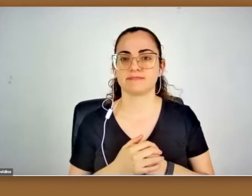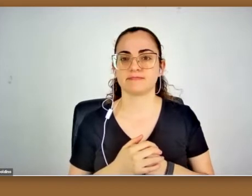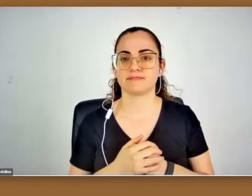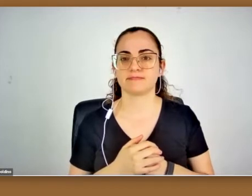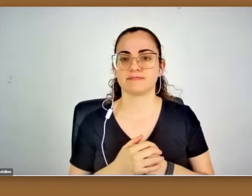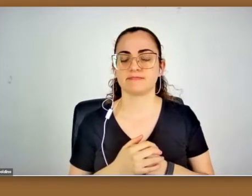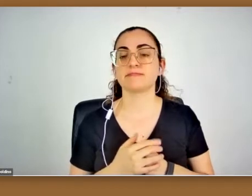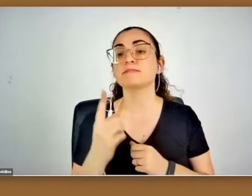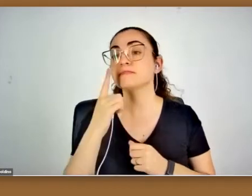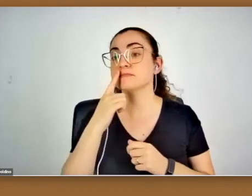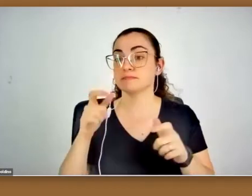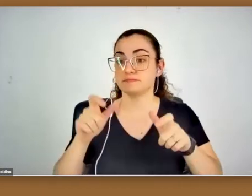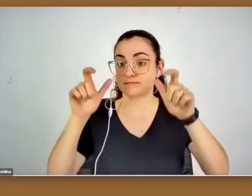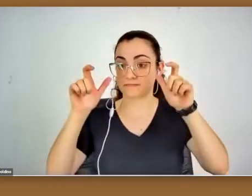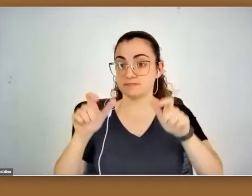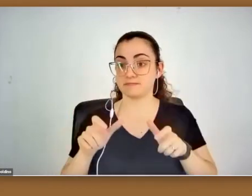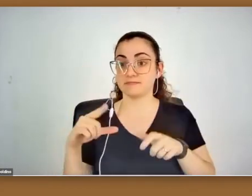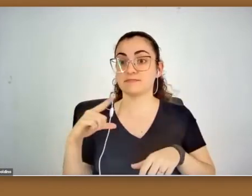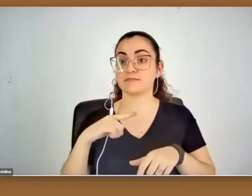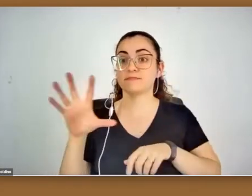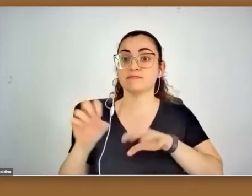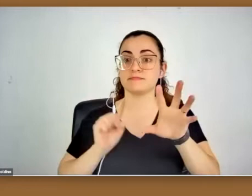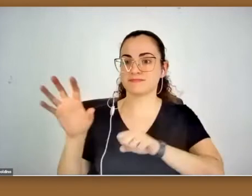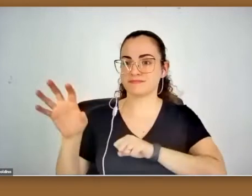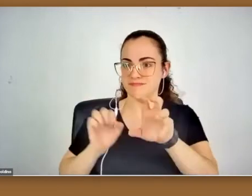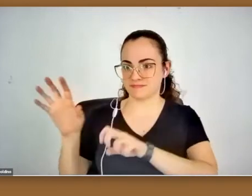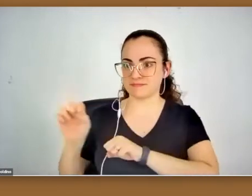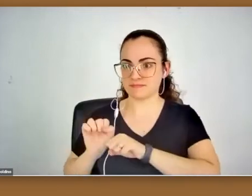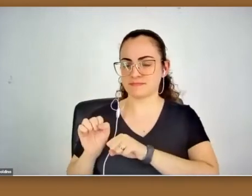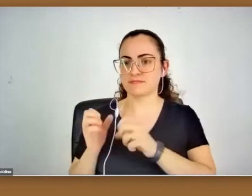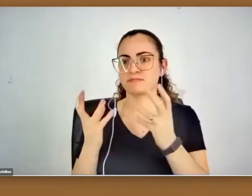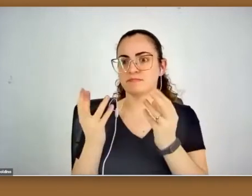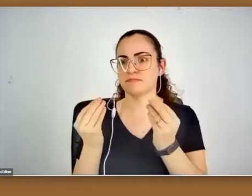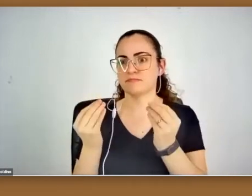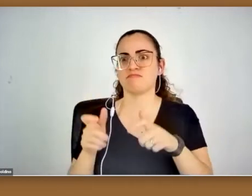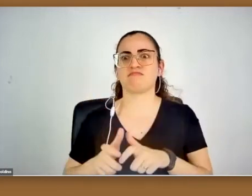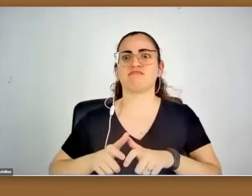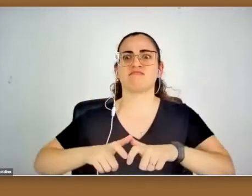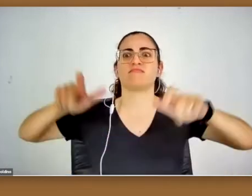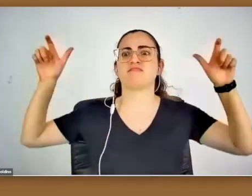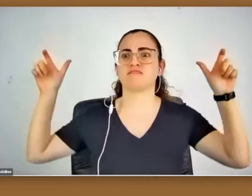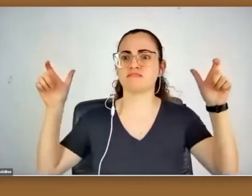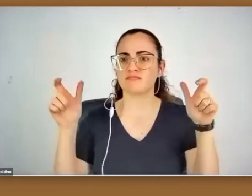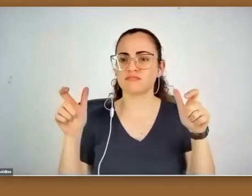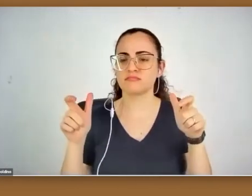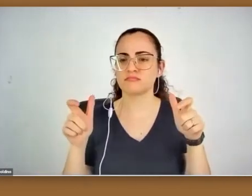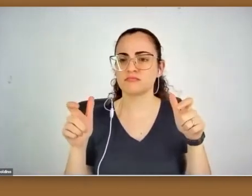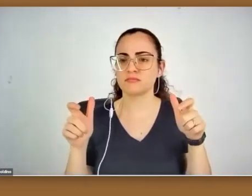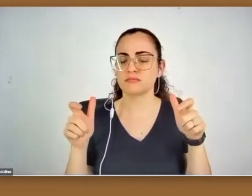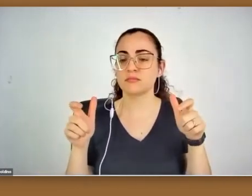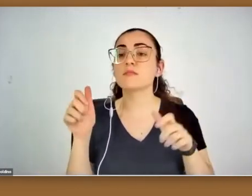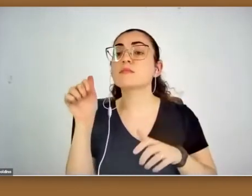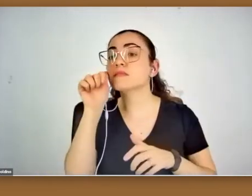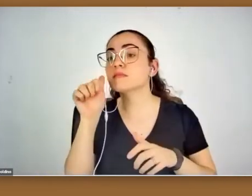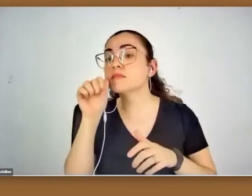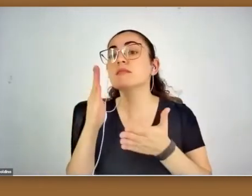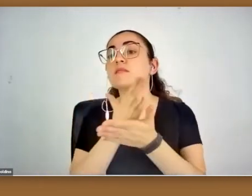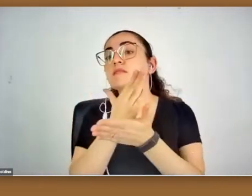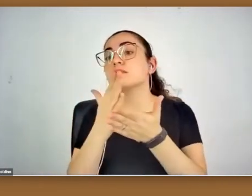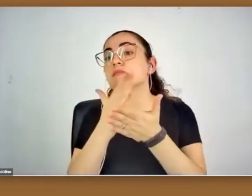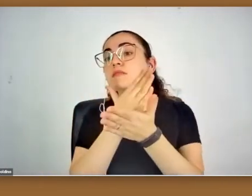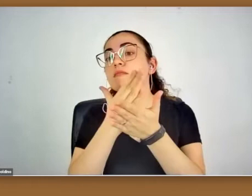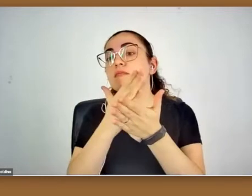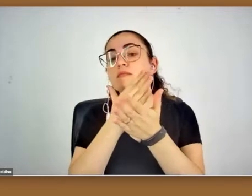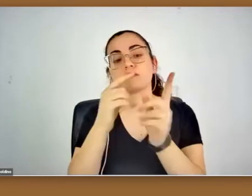mais restrita, há pouquíssimo tempo. Será que essas mulheres que estavam grávidas, elas tiveram